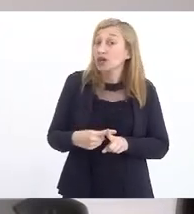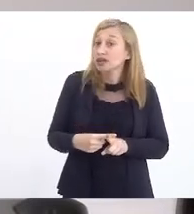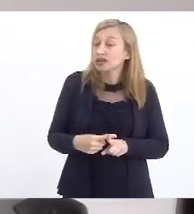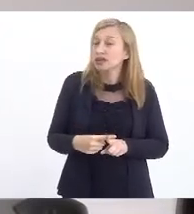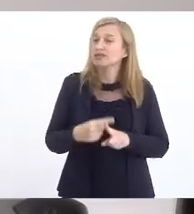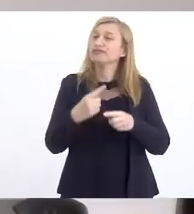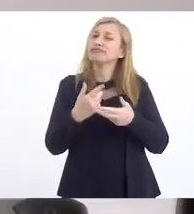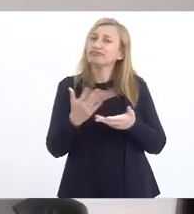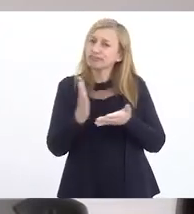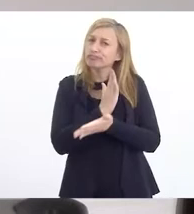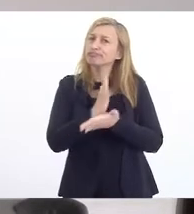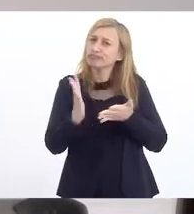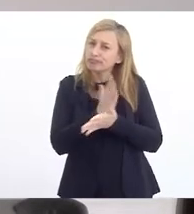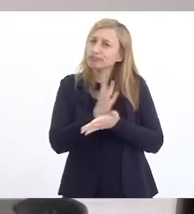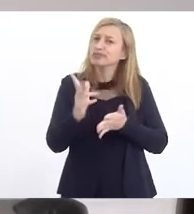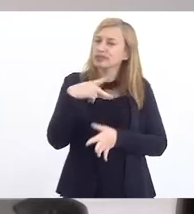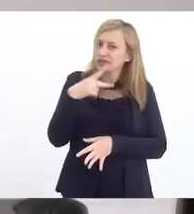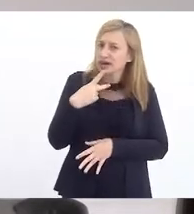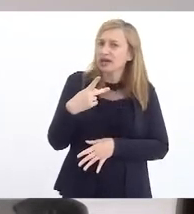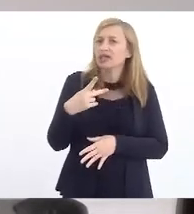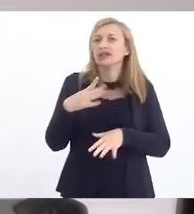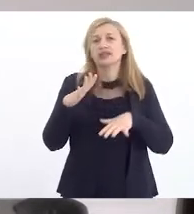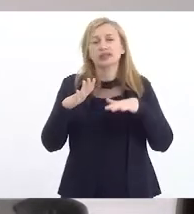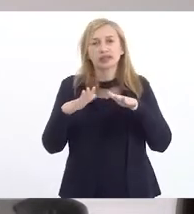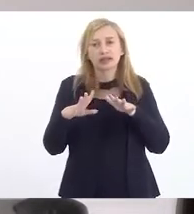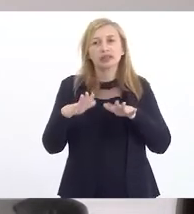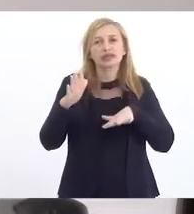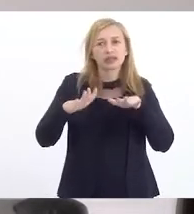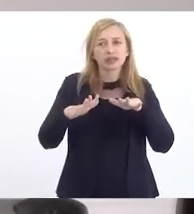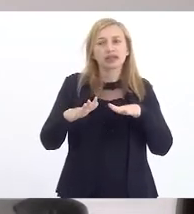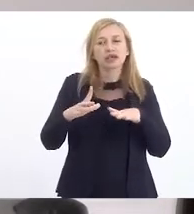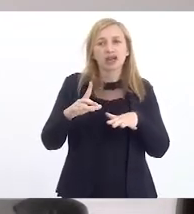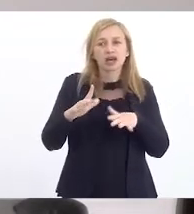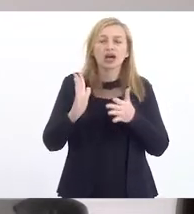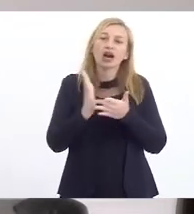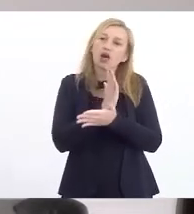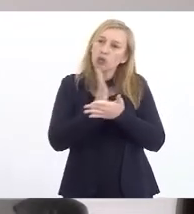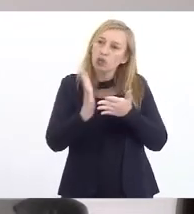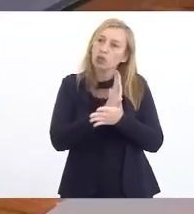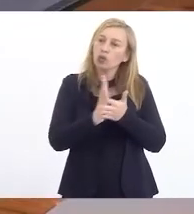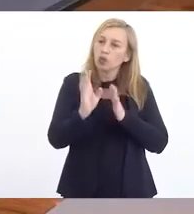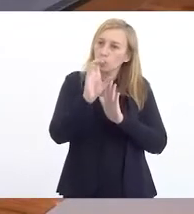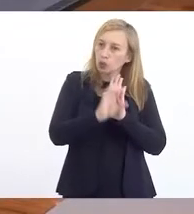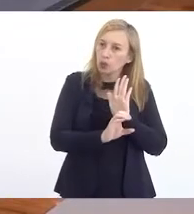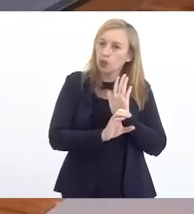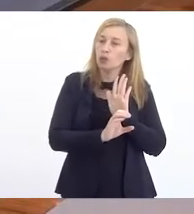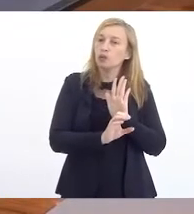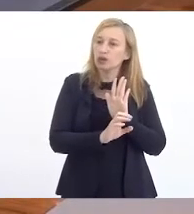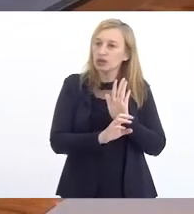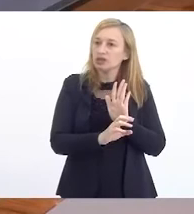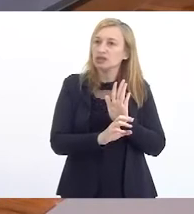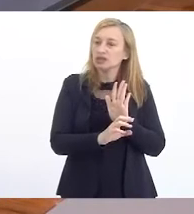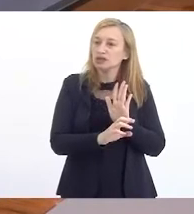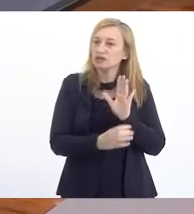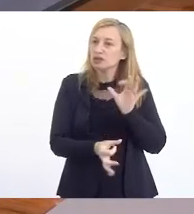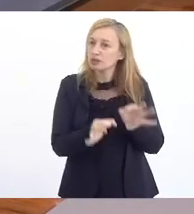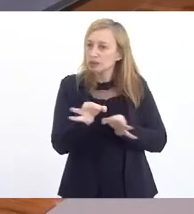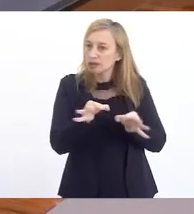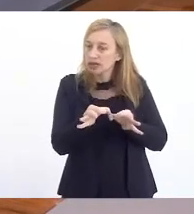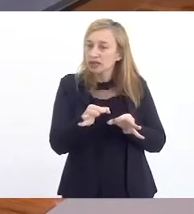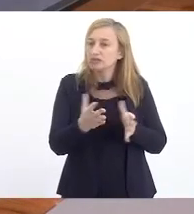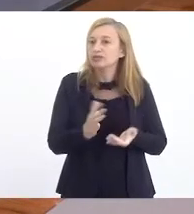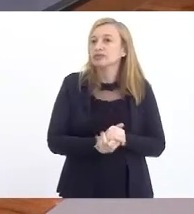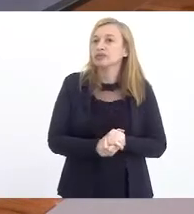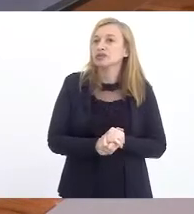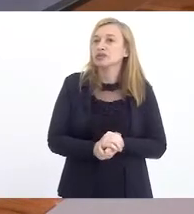muitos desses comentários têm a ver com algumas emendas que foram feitas. Quanto